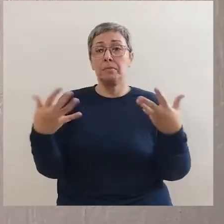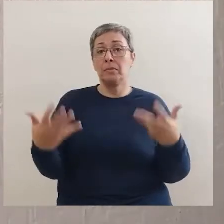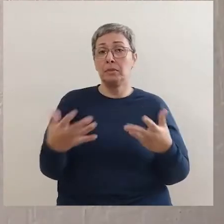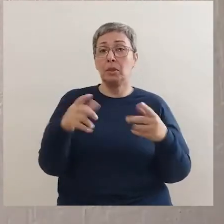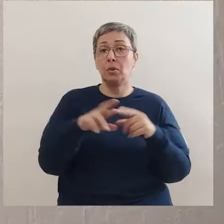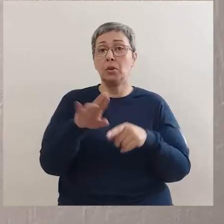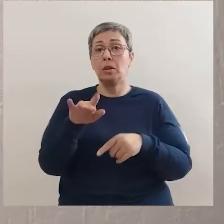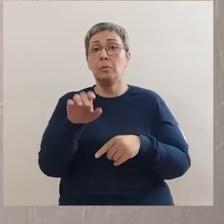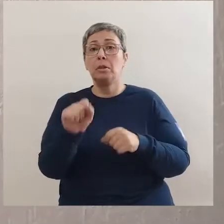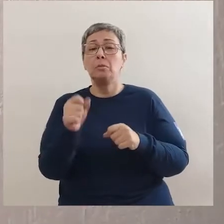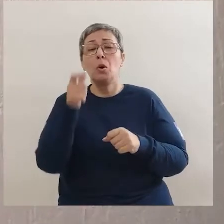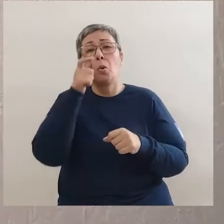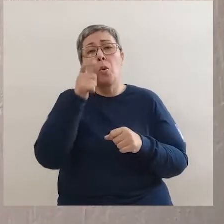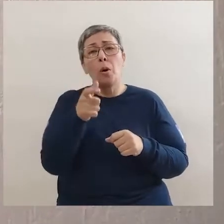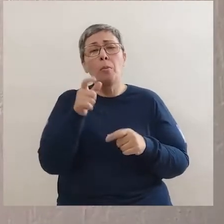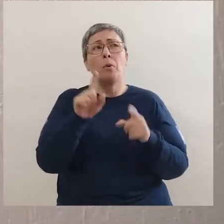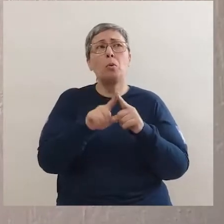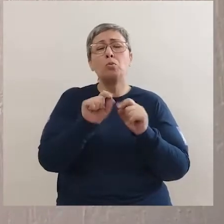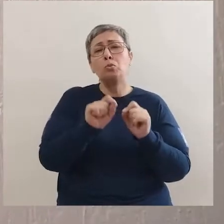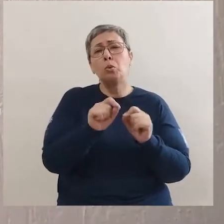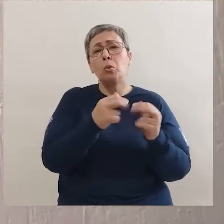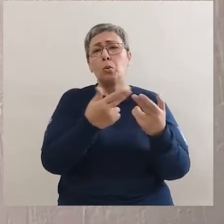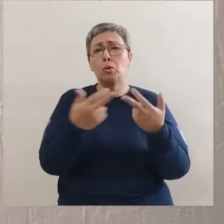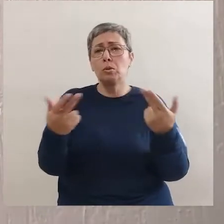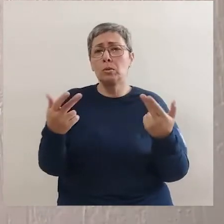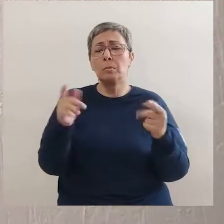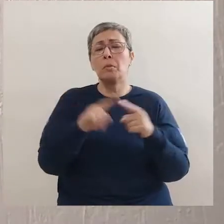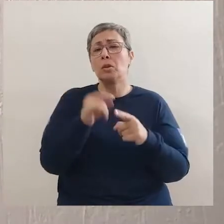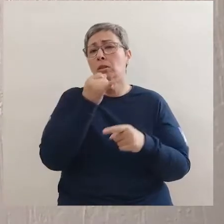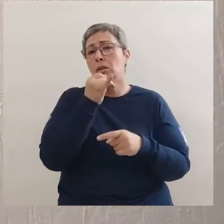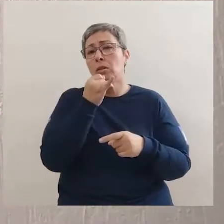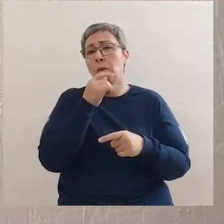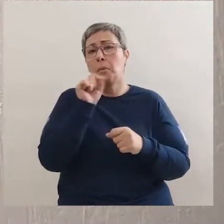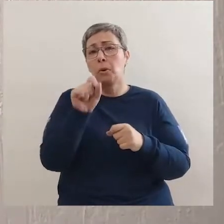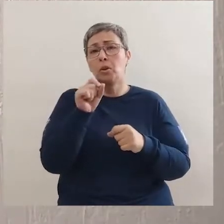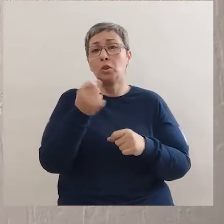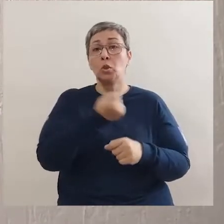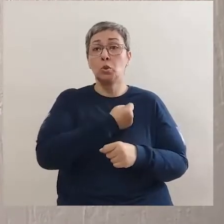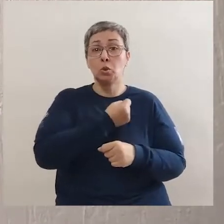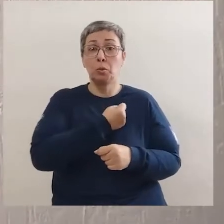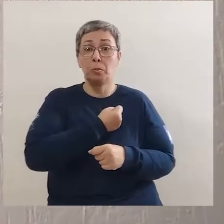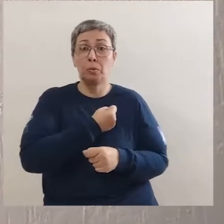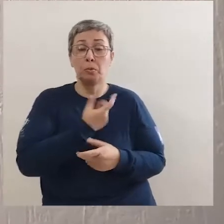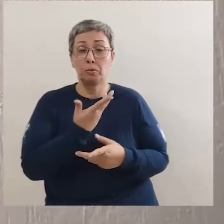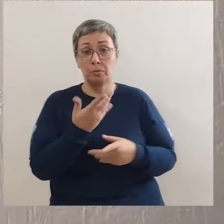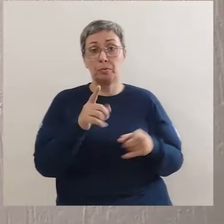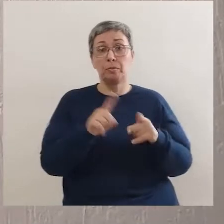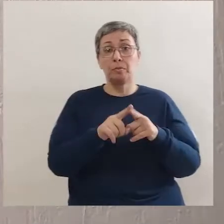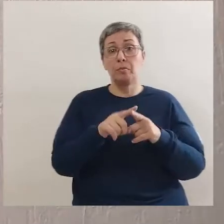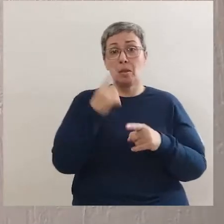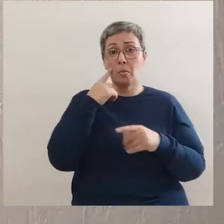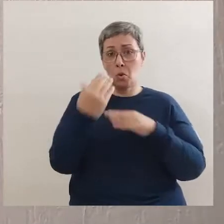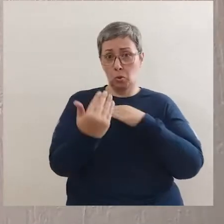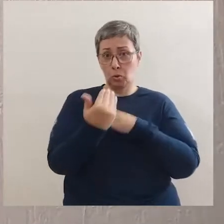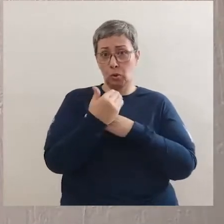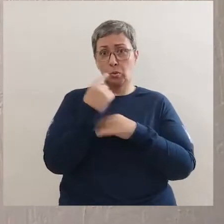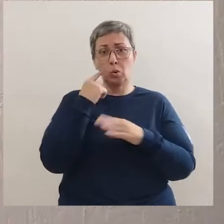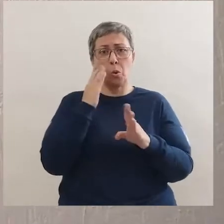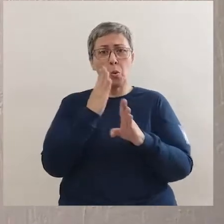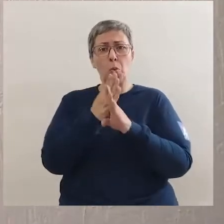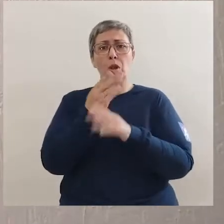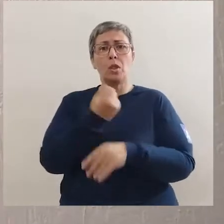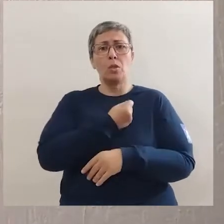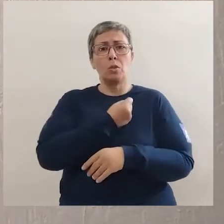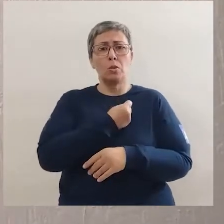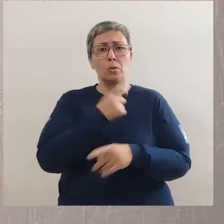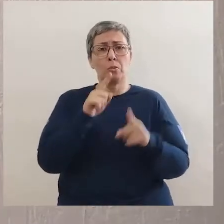pode observar algumas outras coisas. Por exemplo, a gente pode ver alguns números que eles colocam. Vocês podem me ajudar, então, a localizar esses números aí